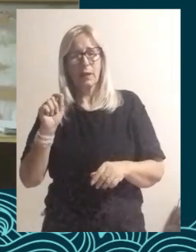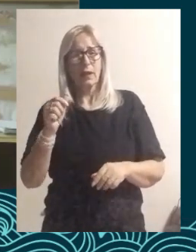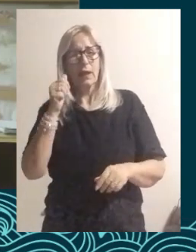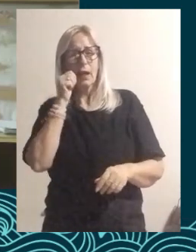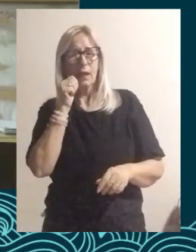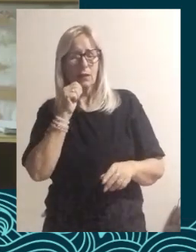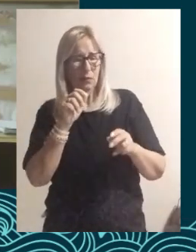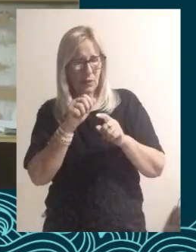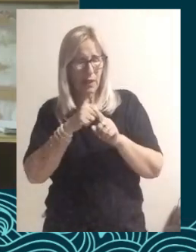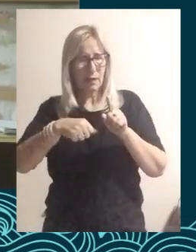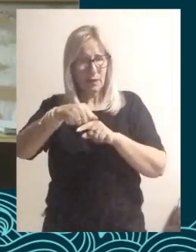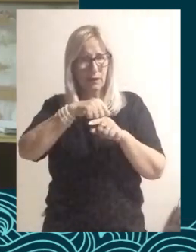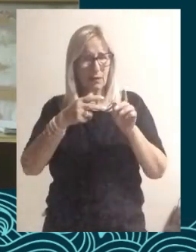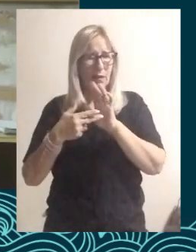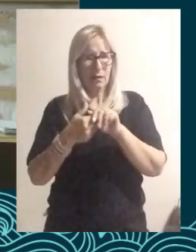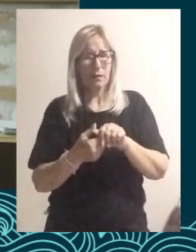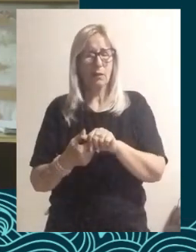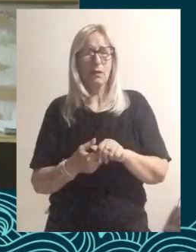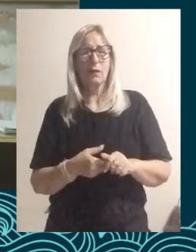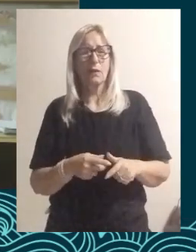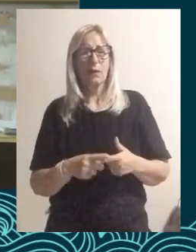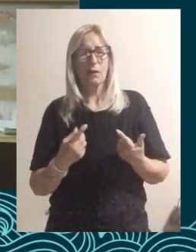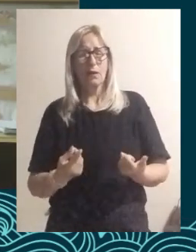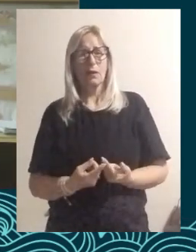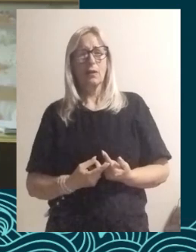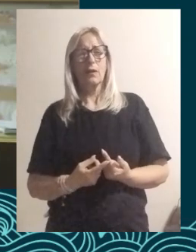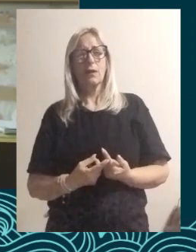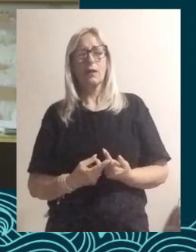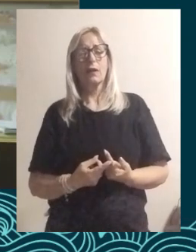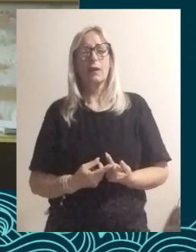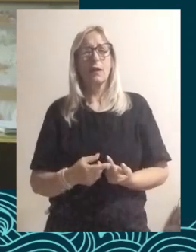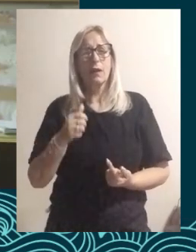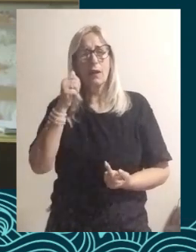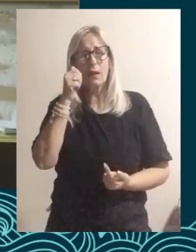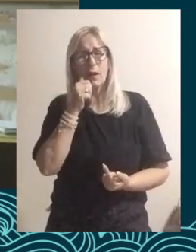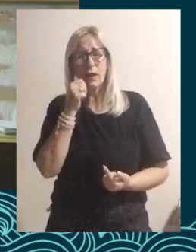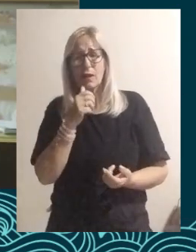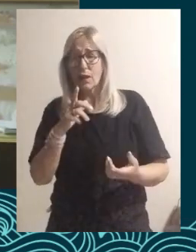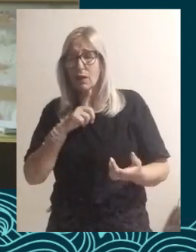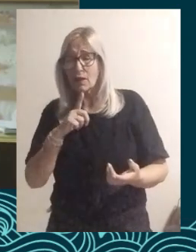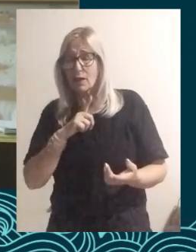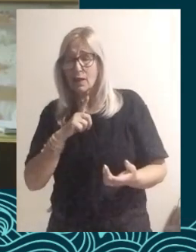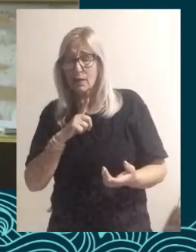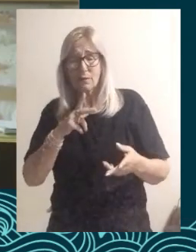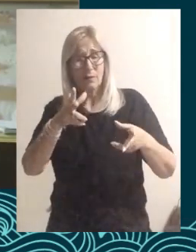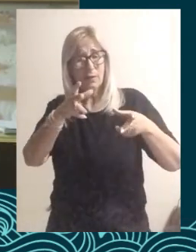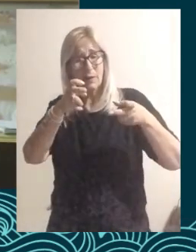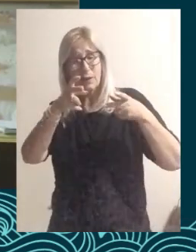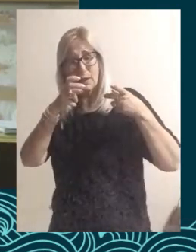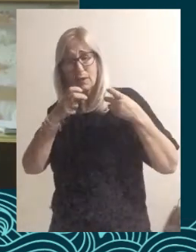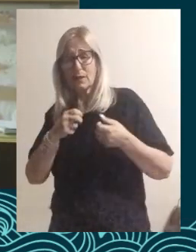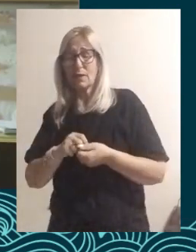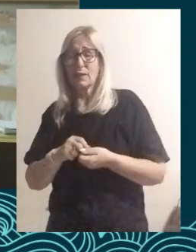que a Uira acabou de falar, depoimentos de mulheres que elas